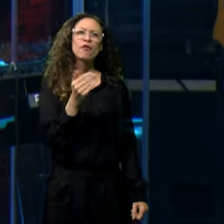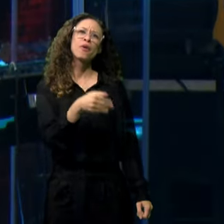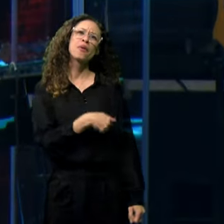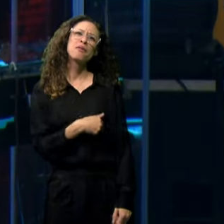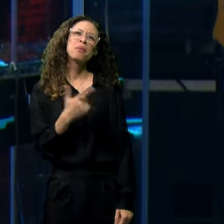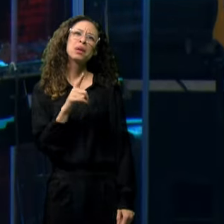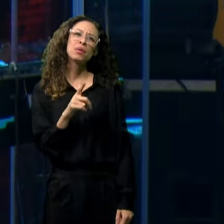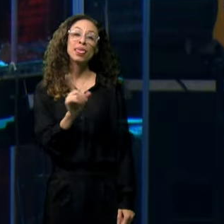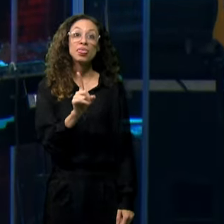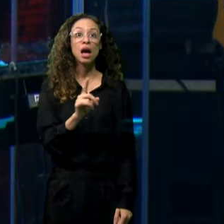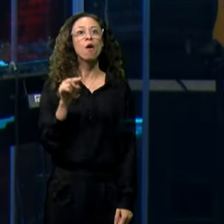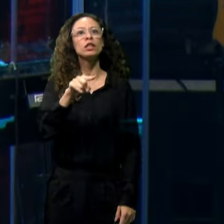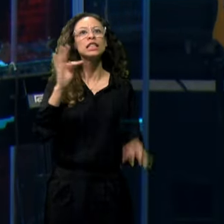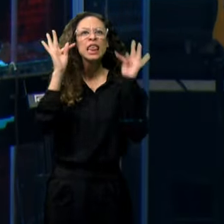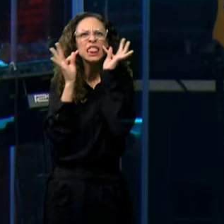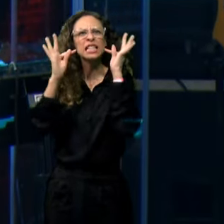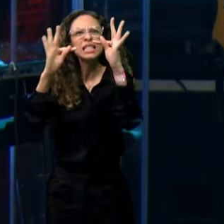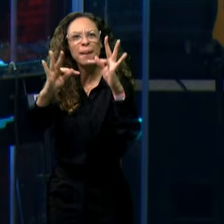vocês